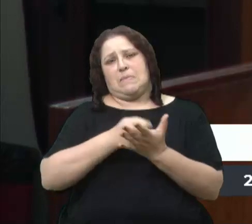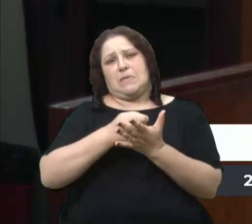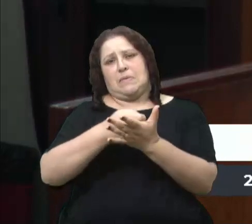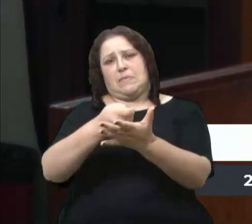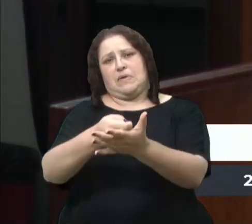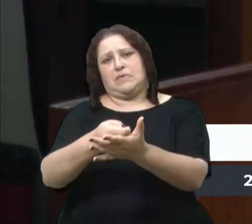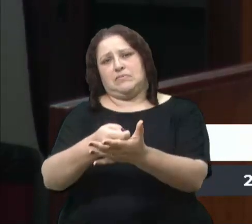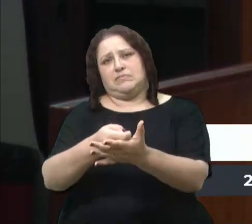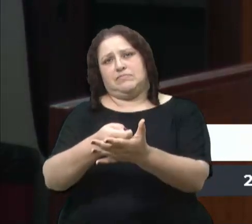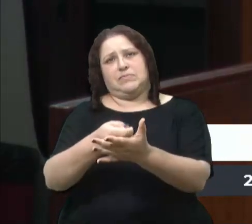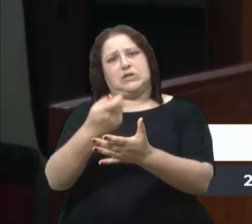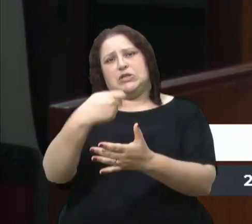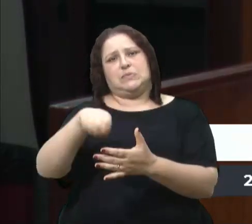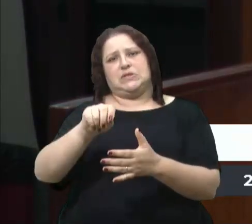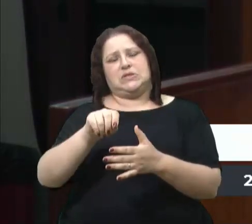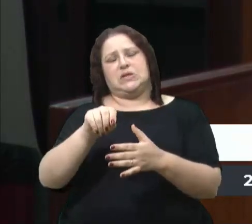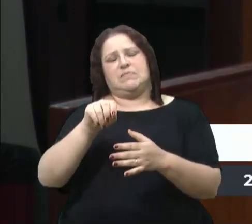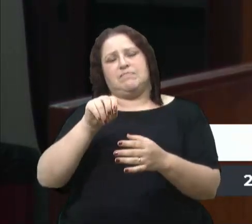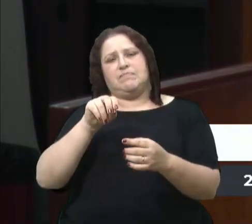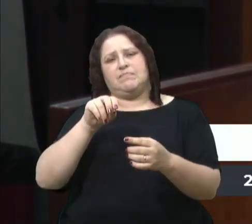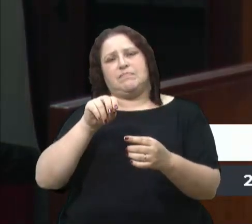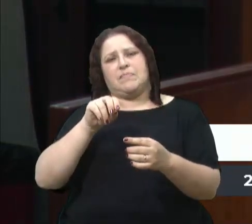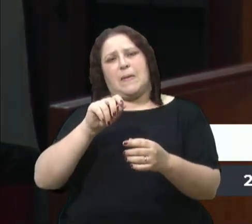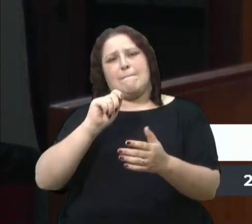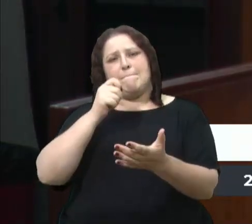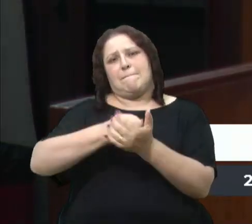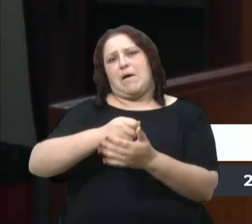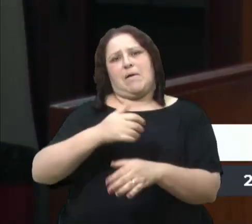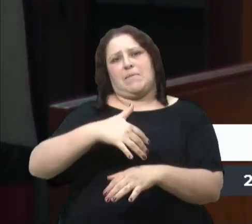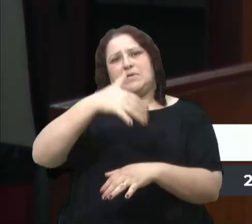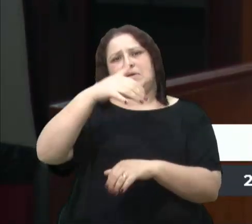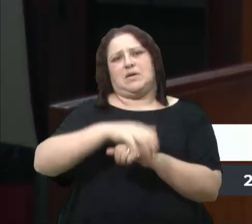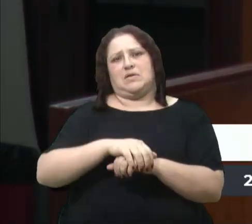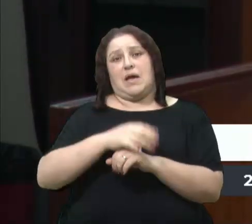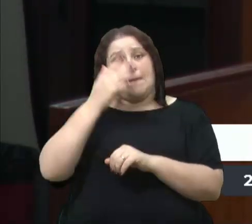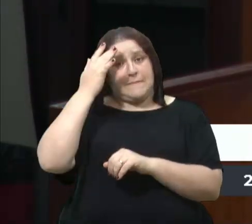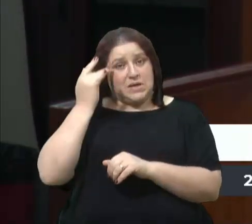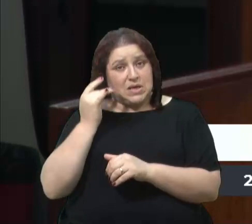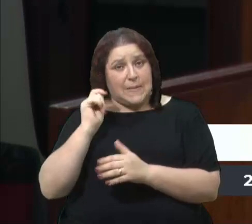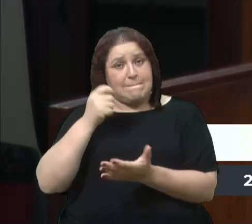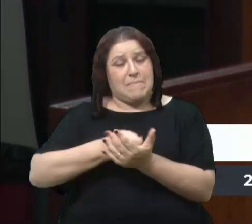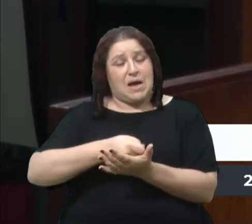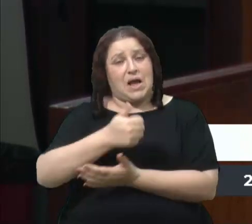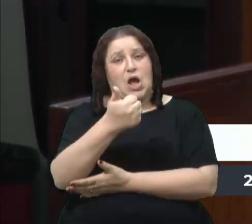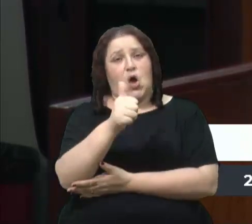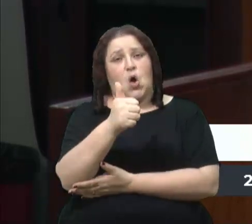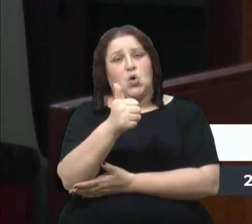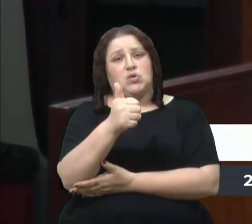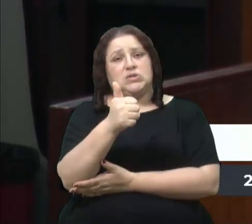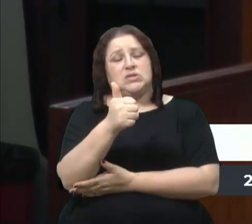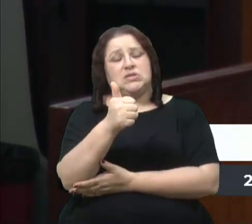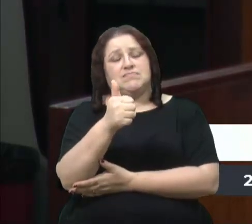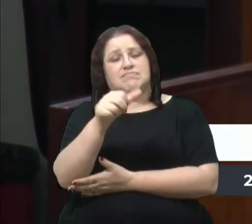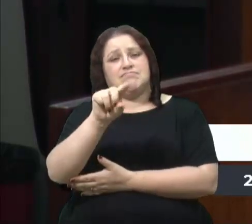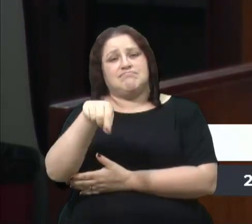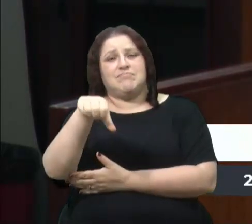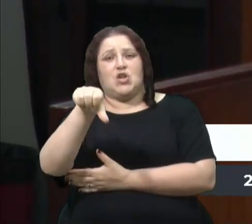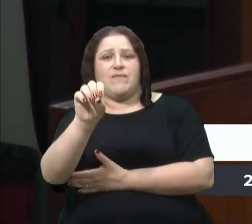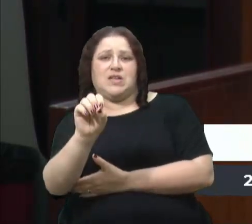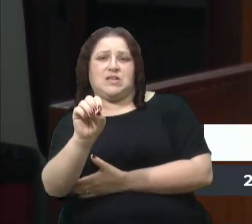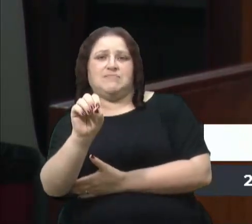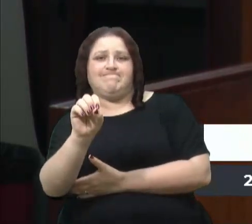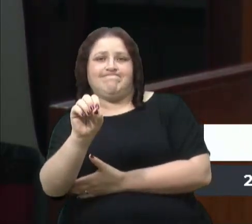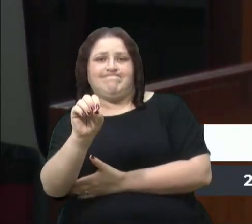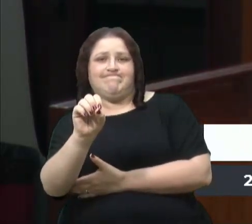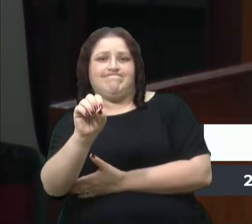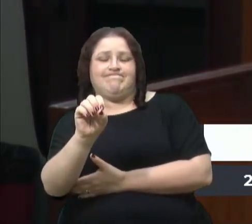duplicada. A partir de amanhã vai a 11,90. 11,90. E depois vai ser ida e volta.